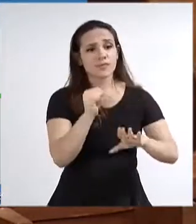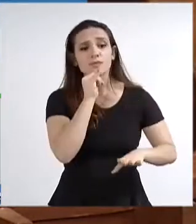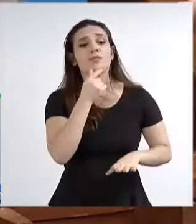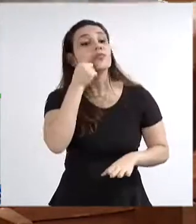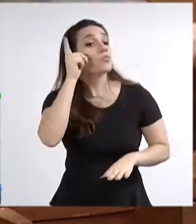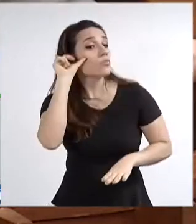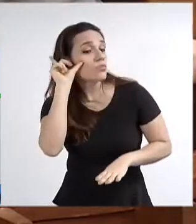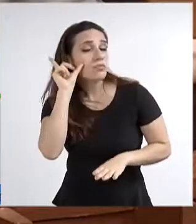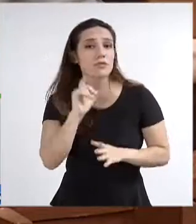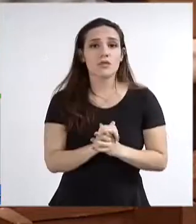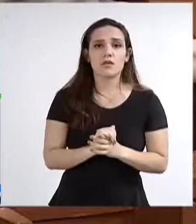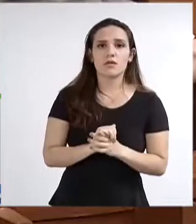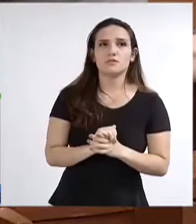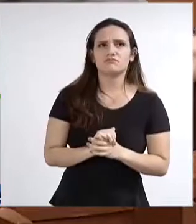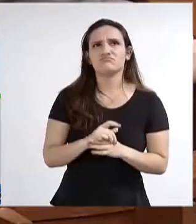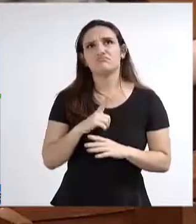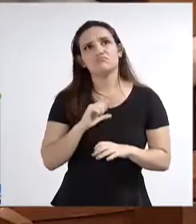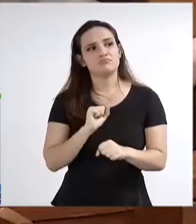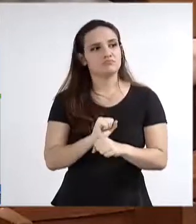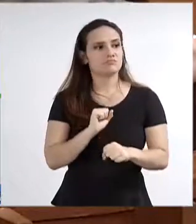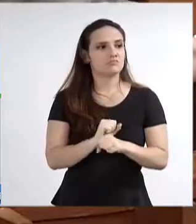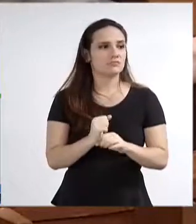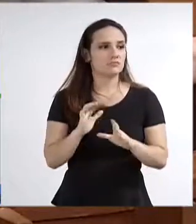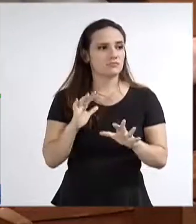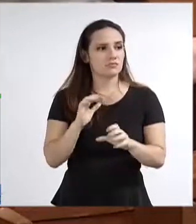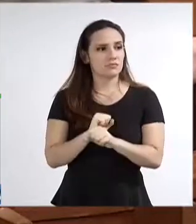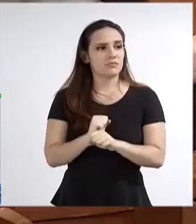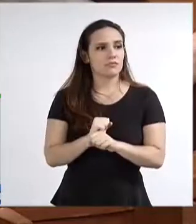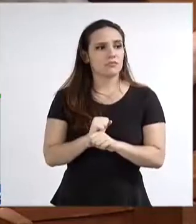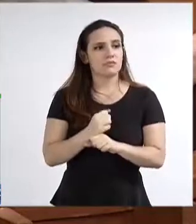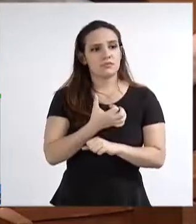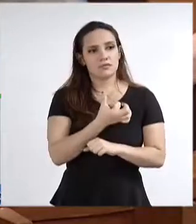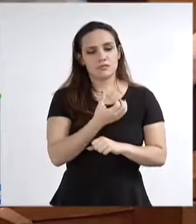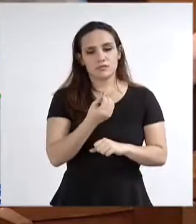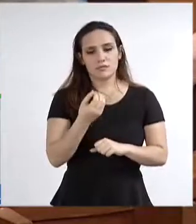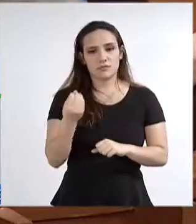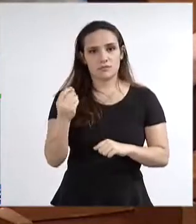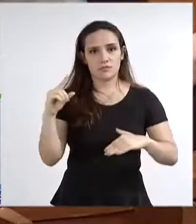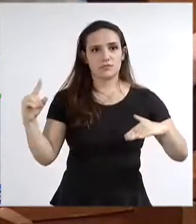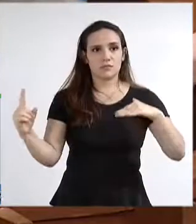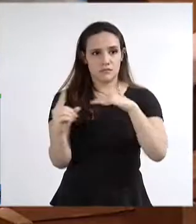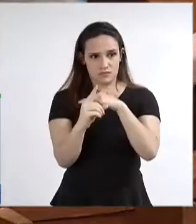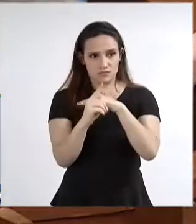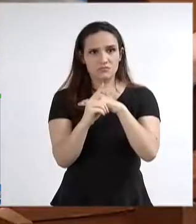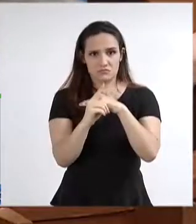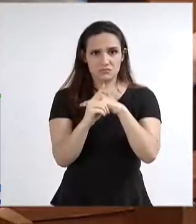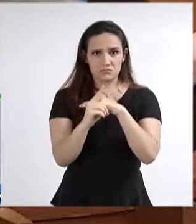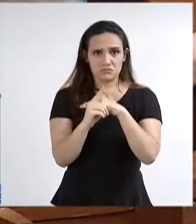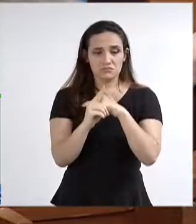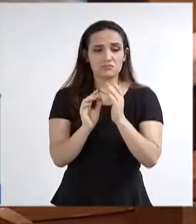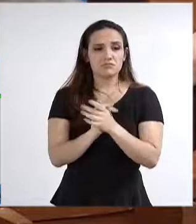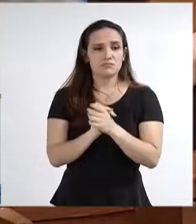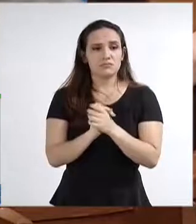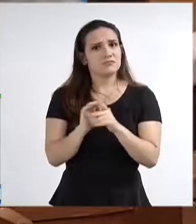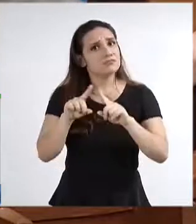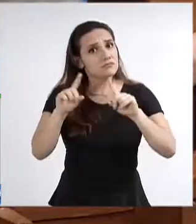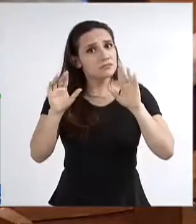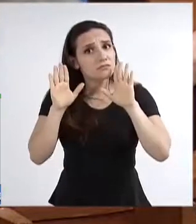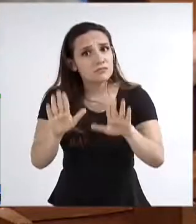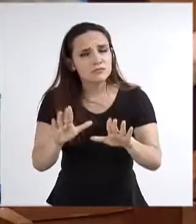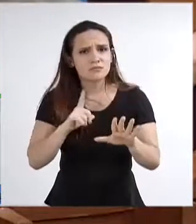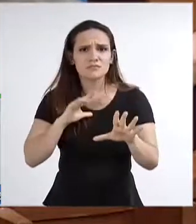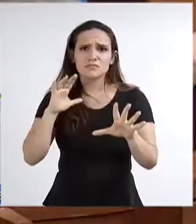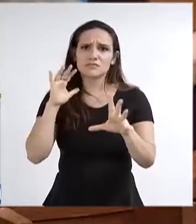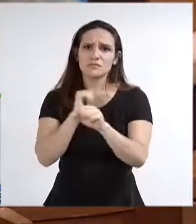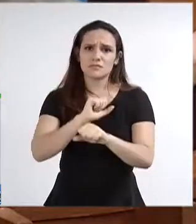exemplo, se esperava uma média de 600 consultas por dia, deputado Onevan de Matos, e ontem foi em torno